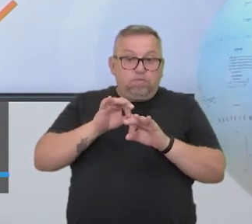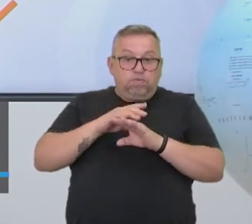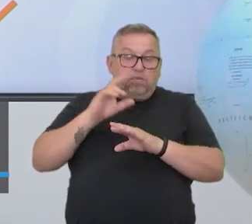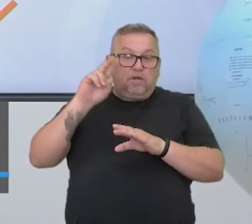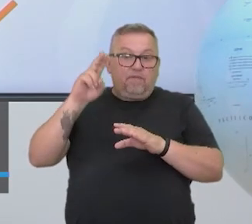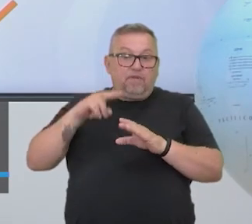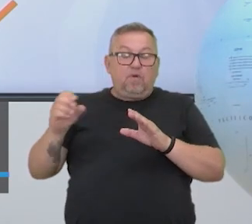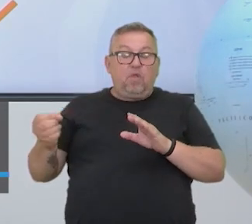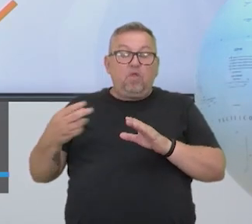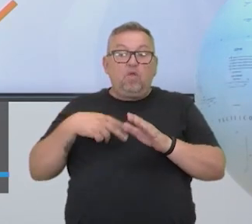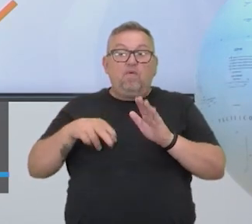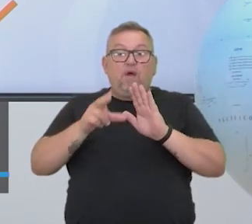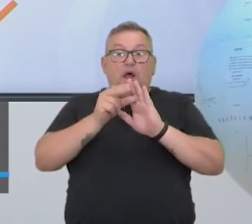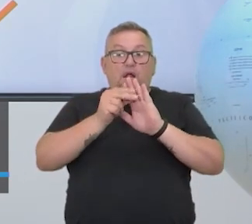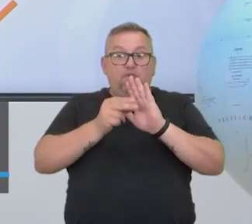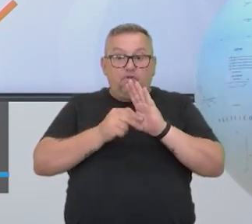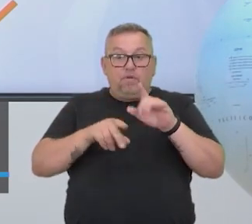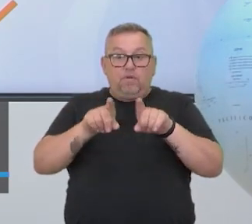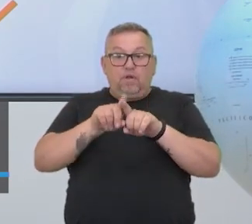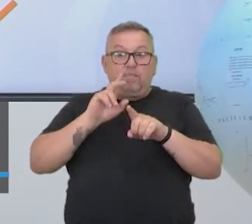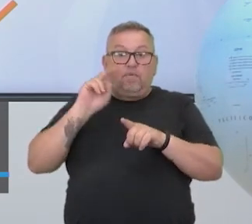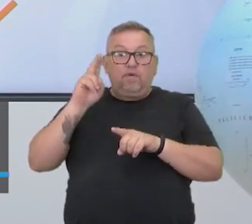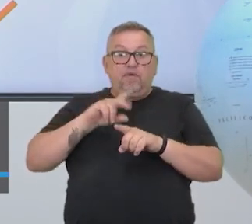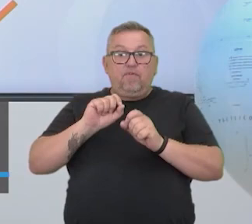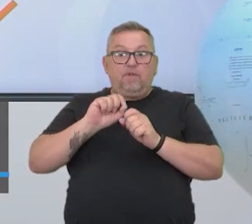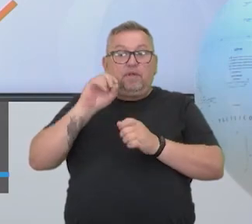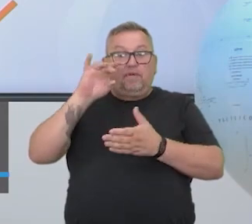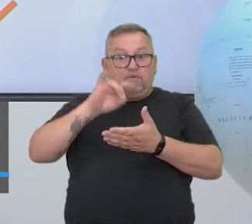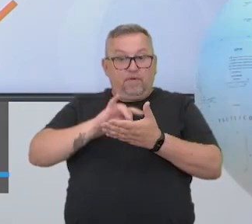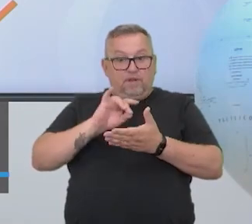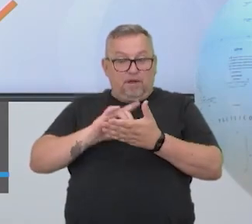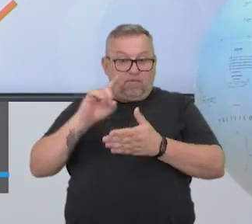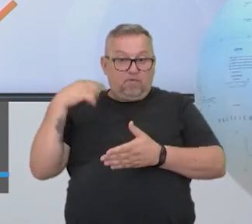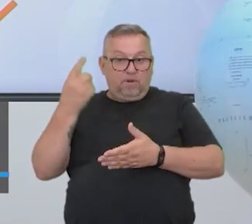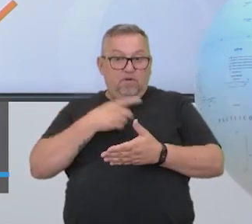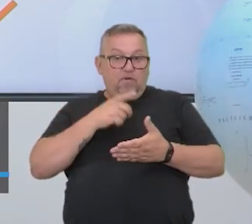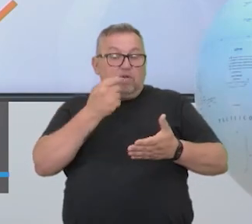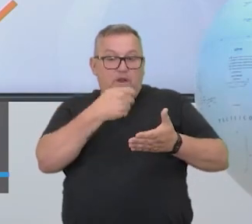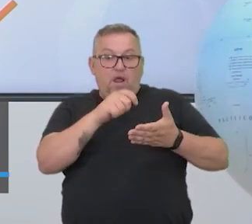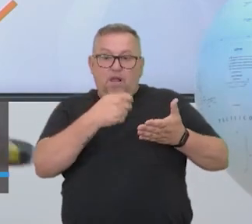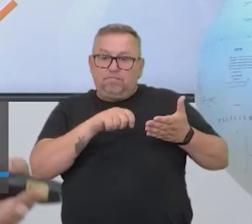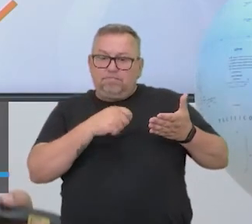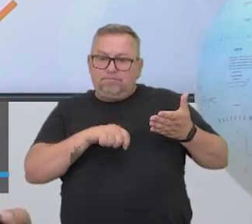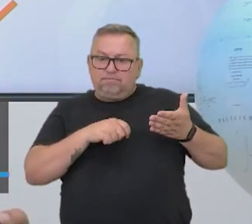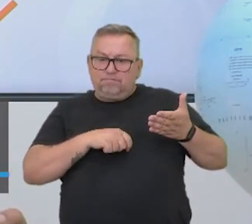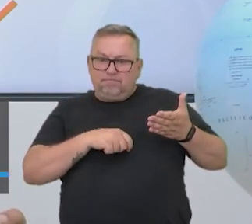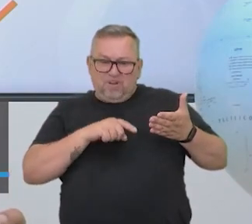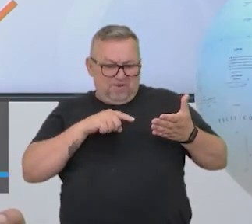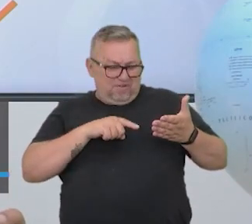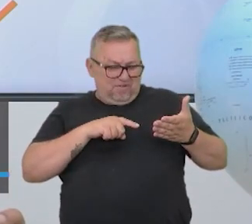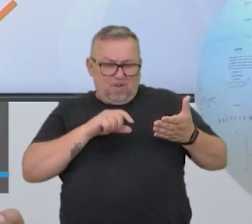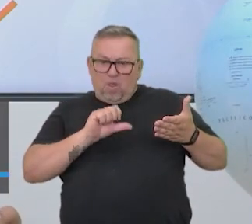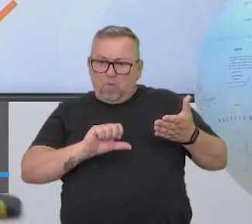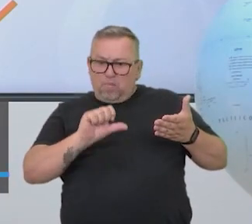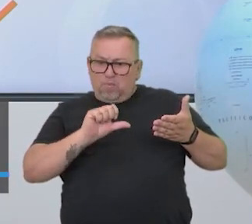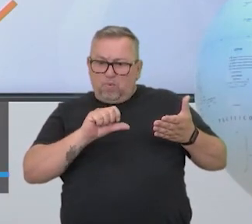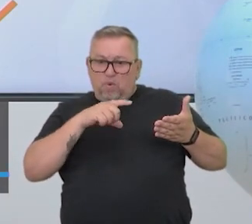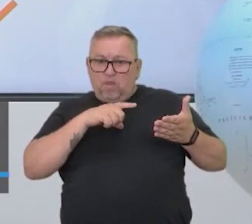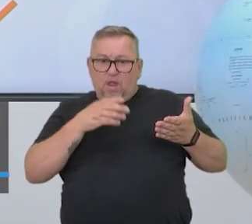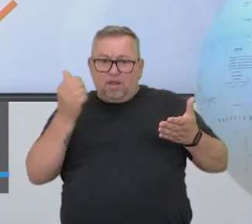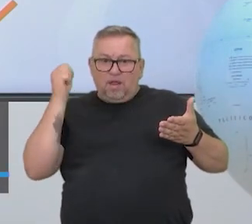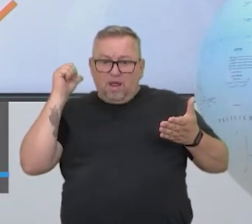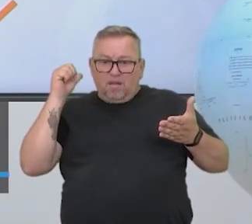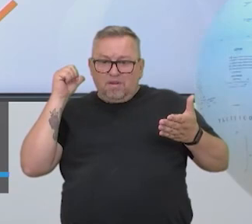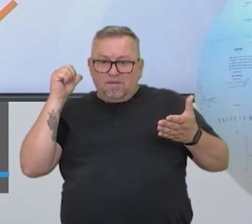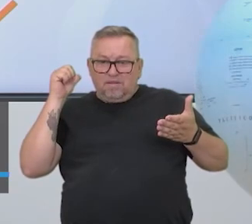artigos, novas informações, para saber se realmente o que a gente está escrevendo ali já não tem algo escrito anteriormente, se